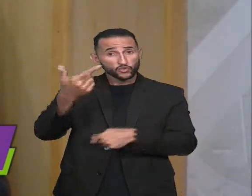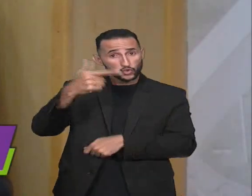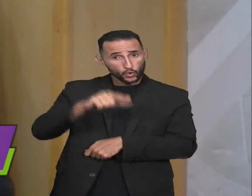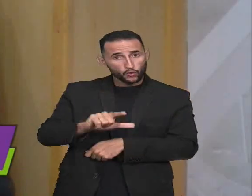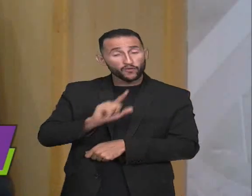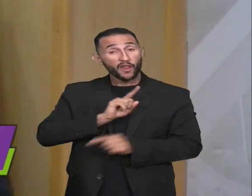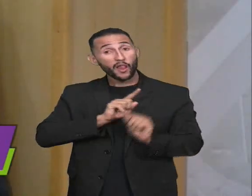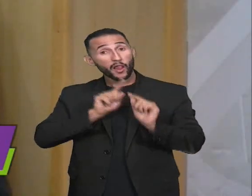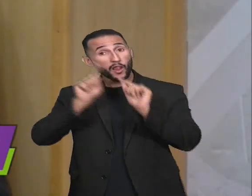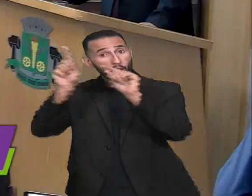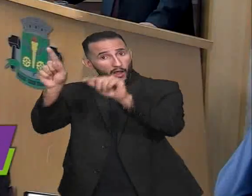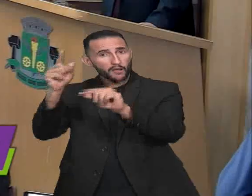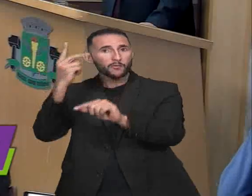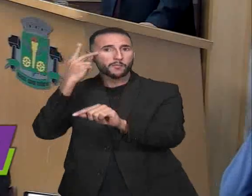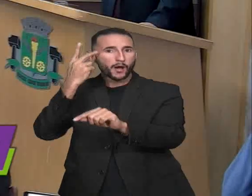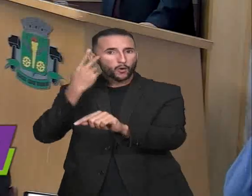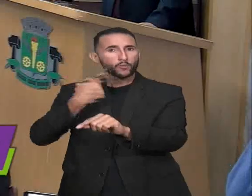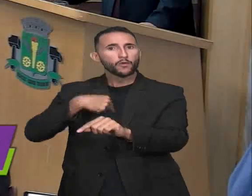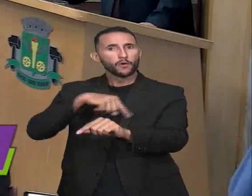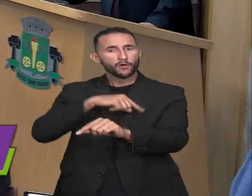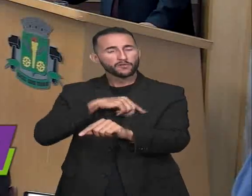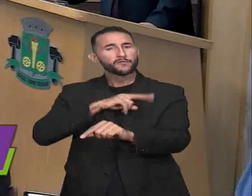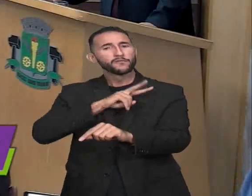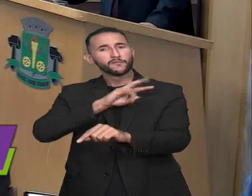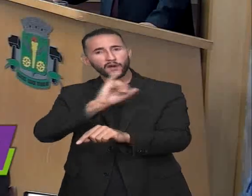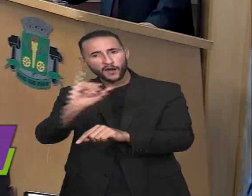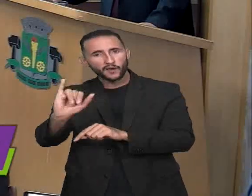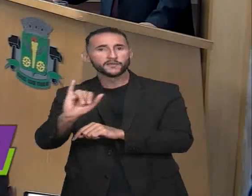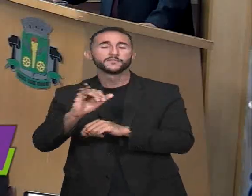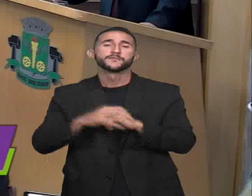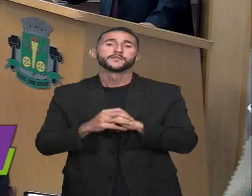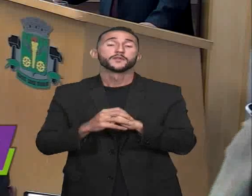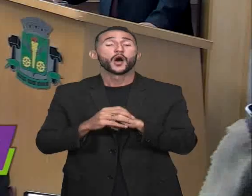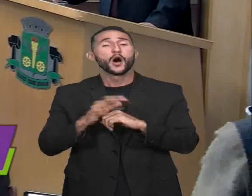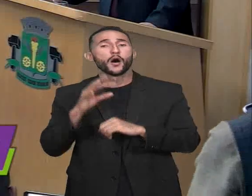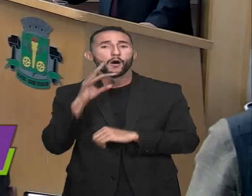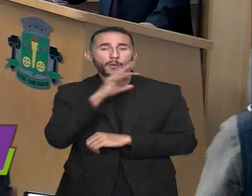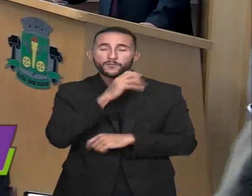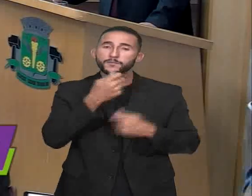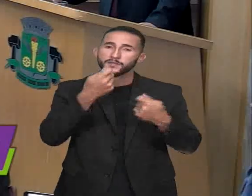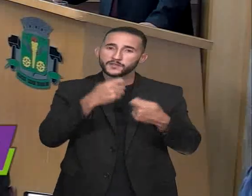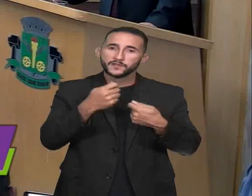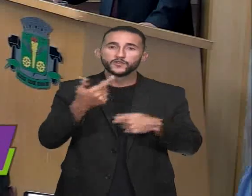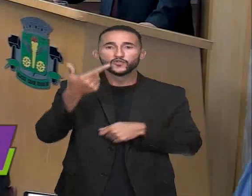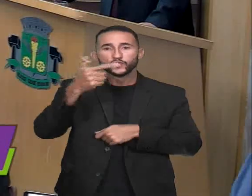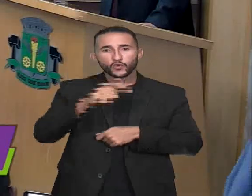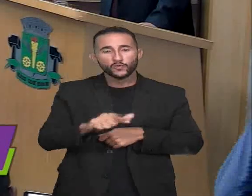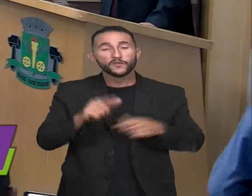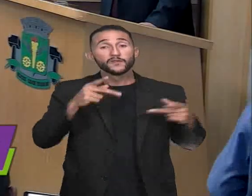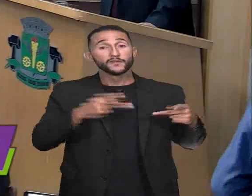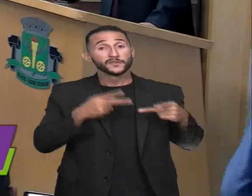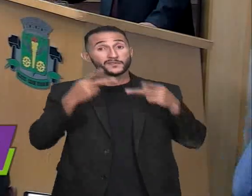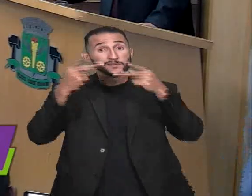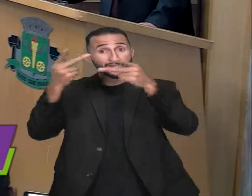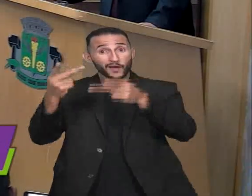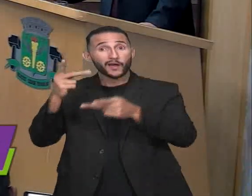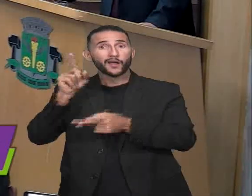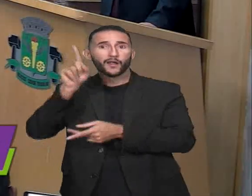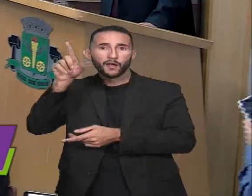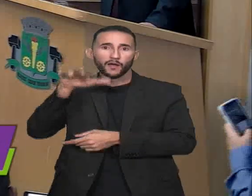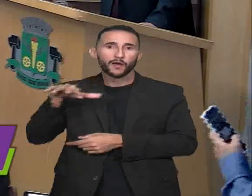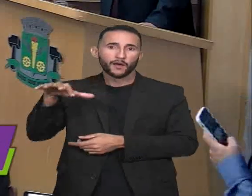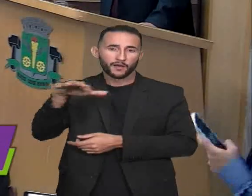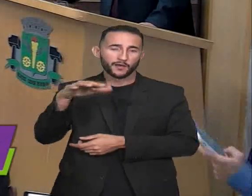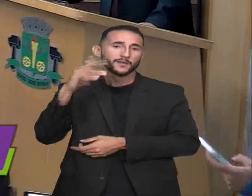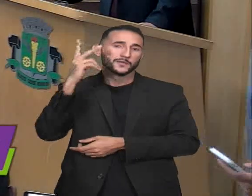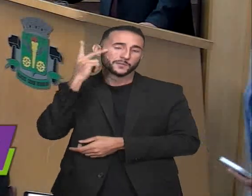vossa excelência lá no icesp eu acho que a gente precisa fazer outra visita pro icesp para entender os